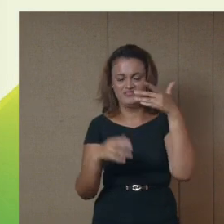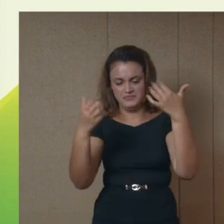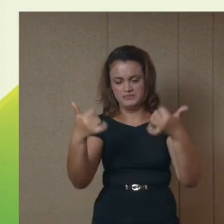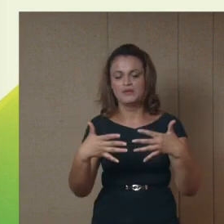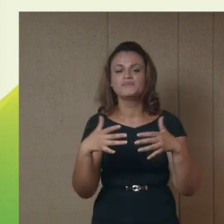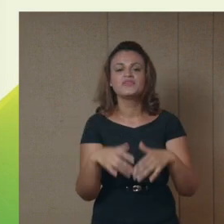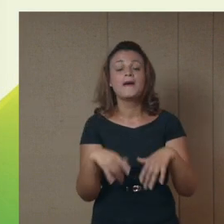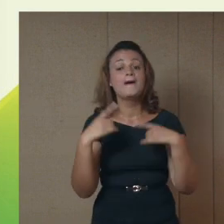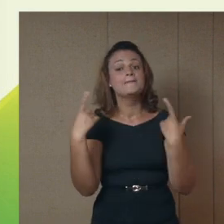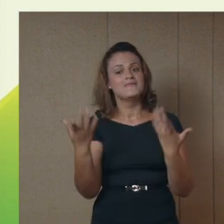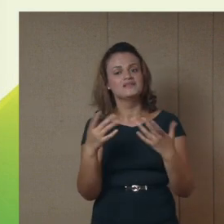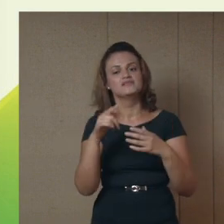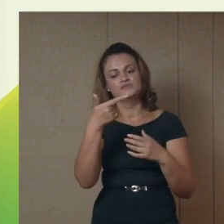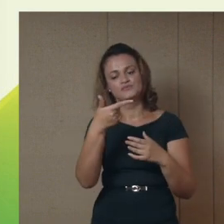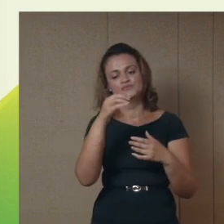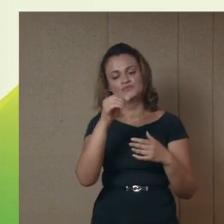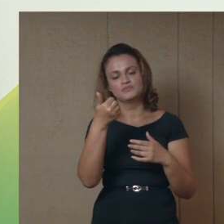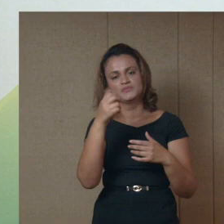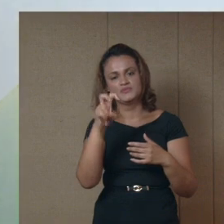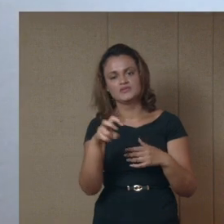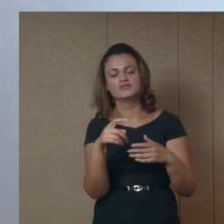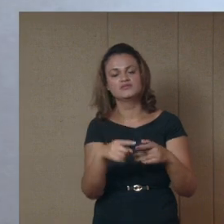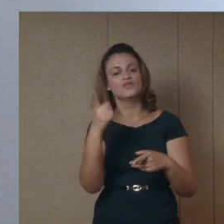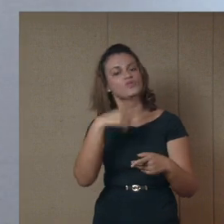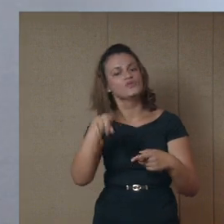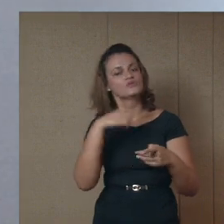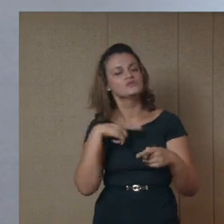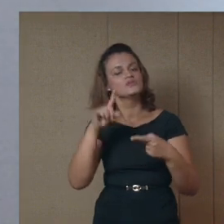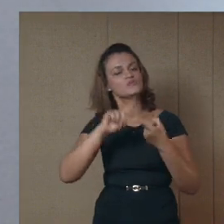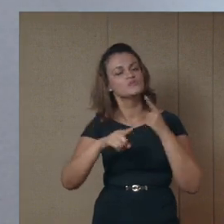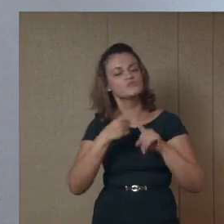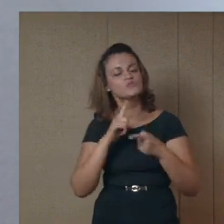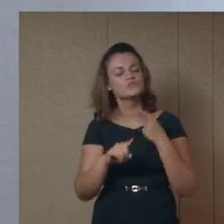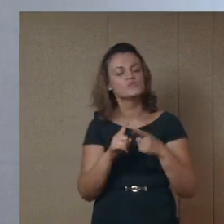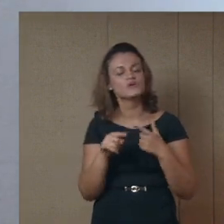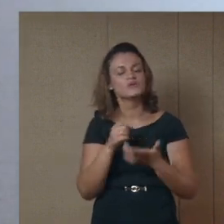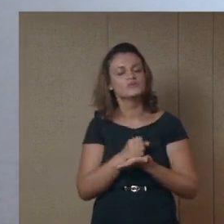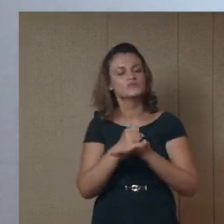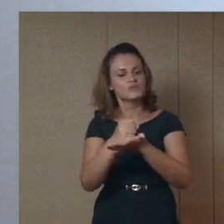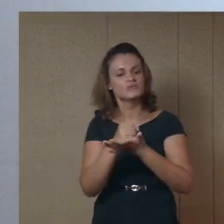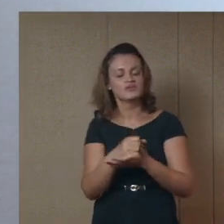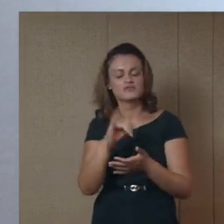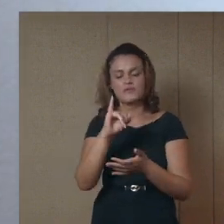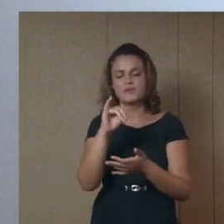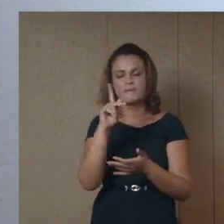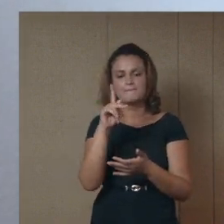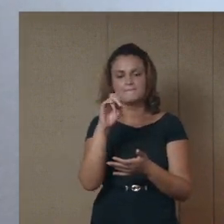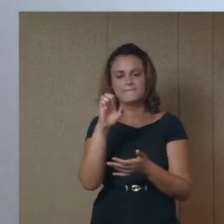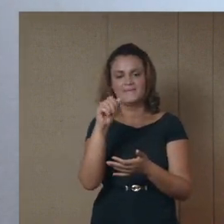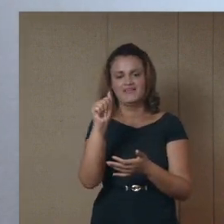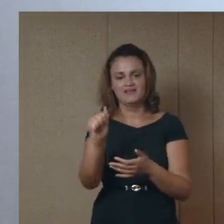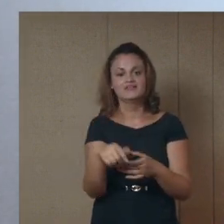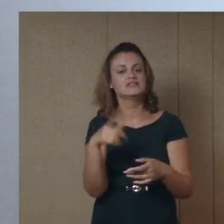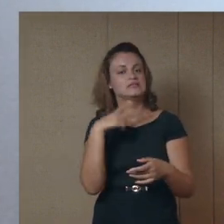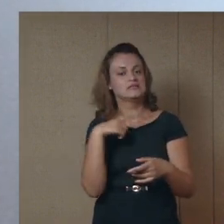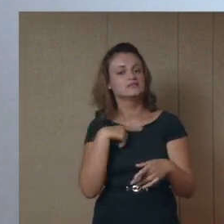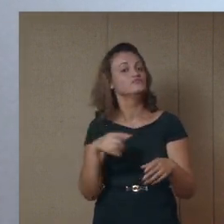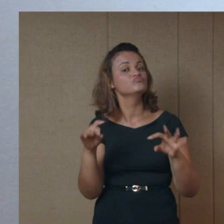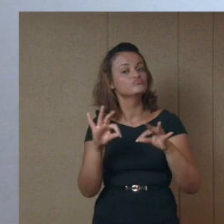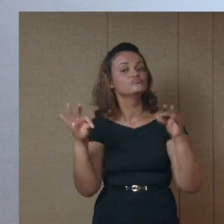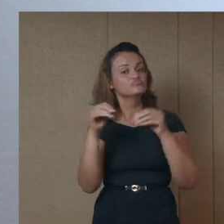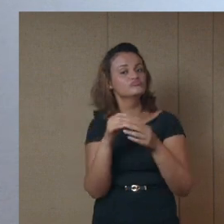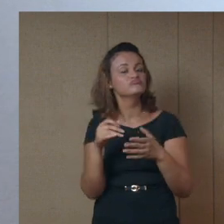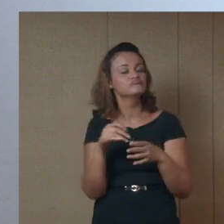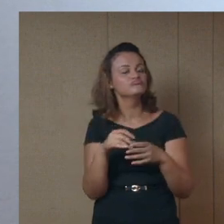melhor mas desde 2015 nós temos um acordo de cooperação técnica com a ideia é que é tem toda uma